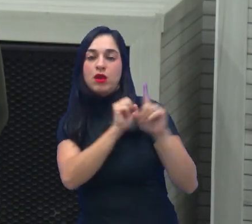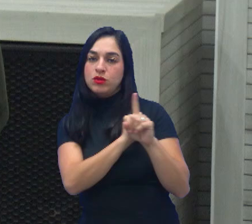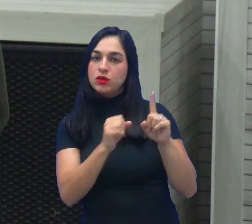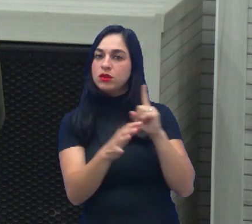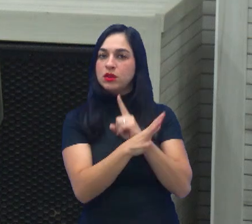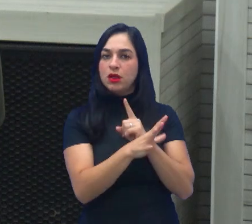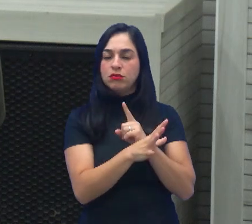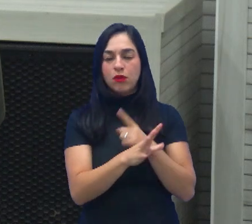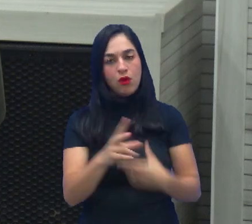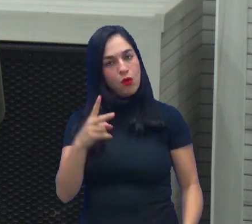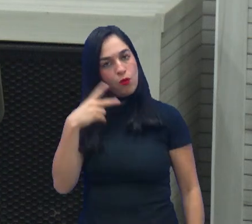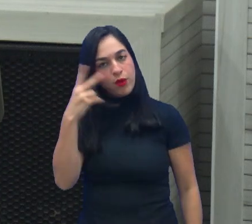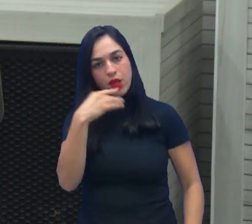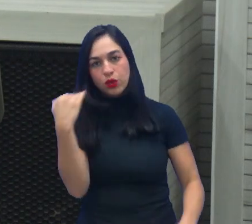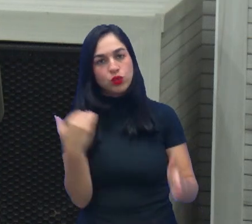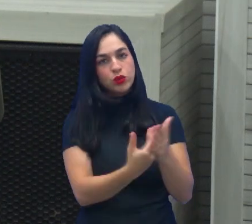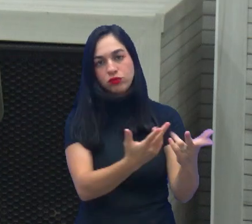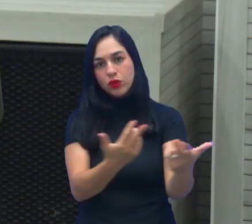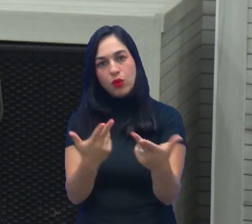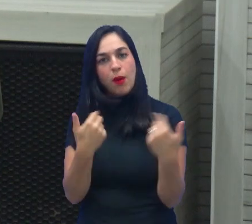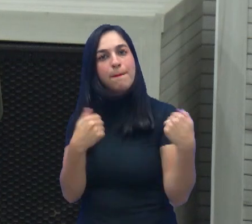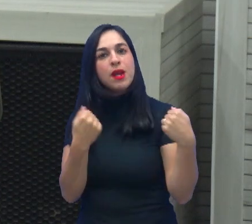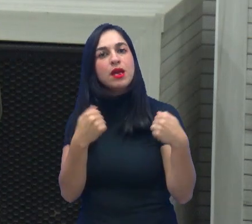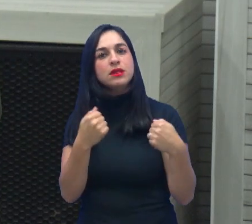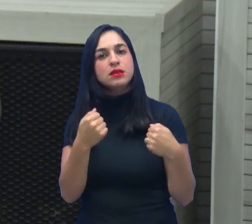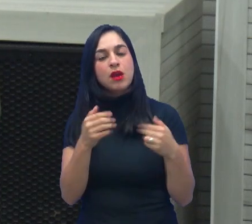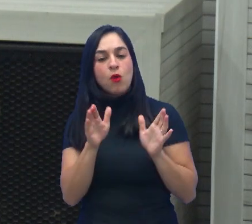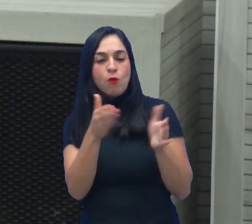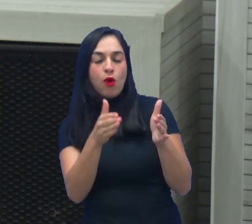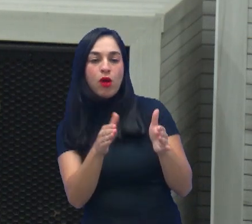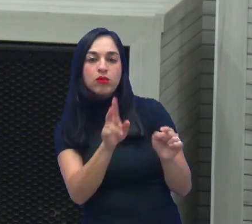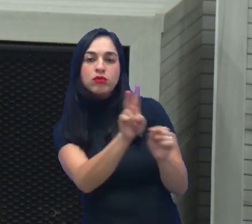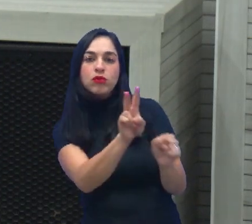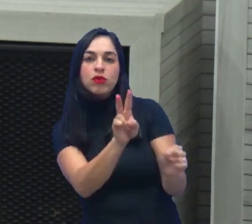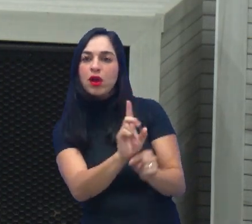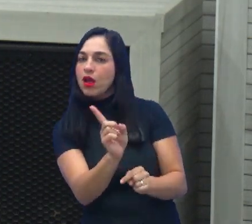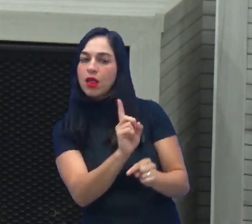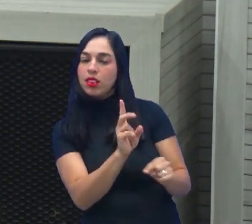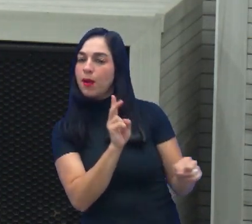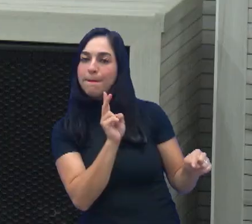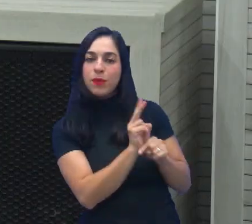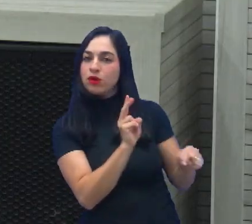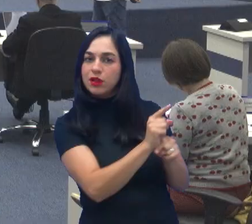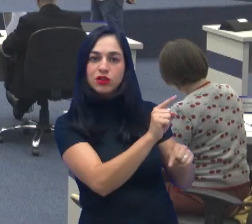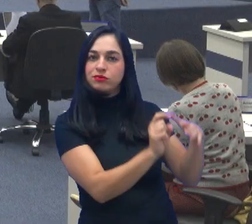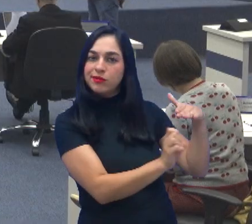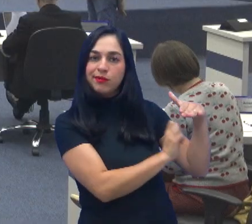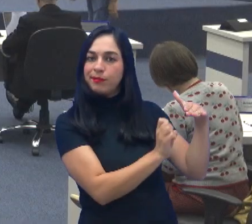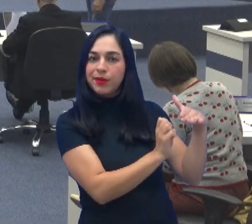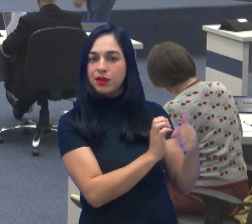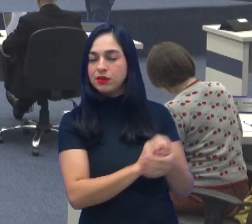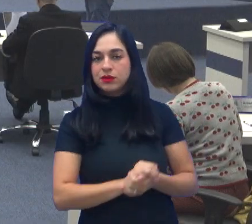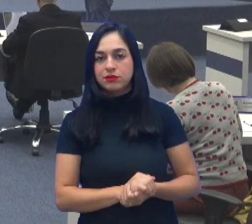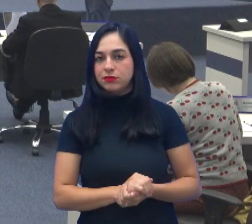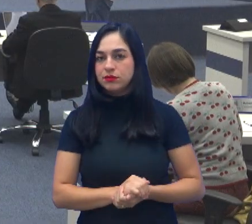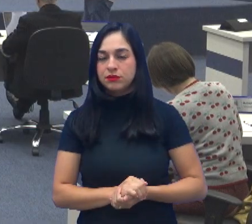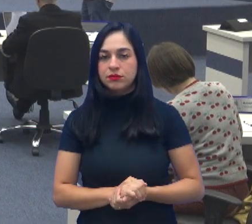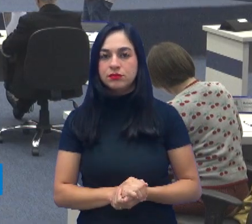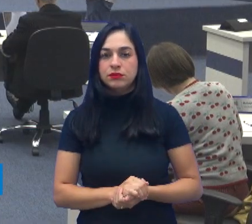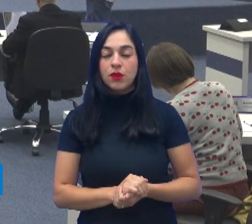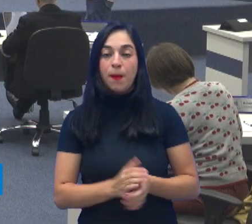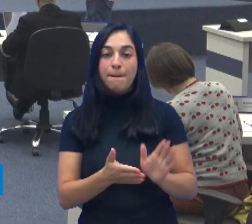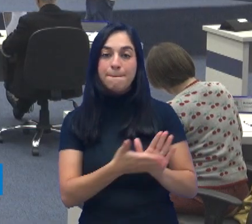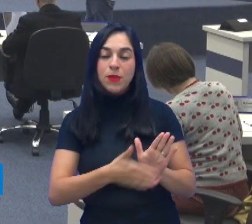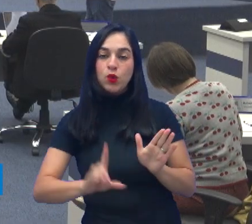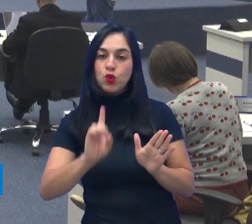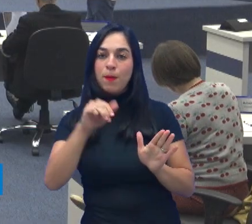ter, de pensar na comunidade e não ficar protegendo a empresa que não faz o que deveria. Indicativo de votação por tempo de 1 minuto,